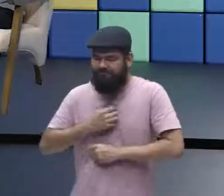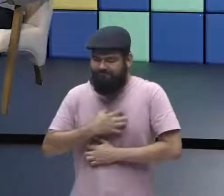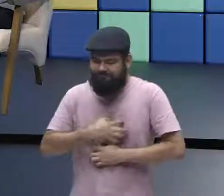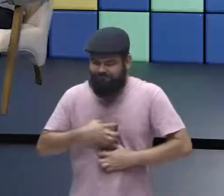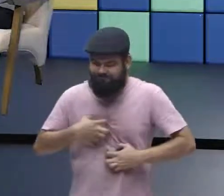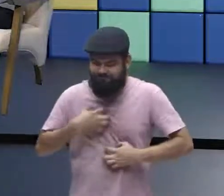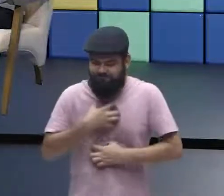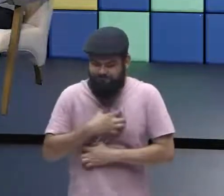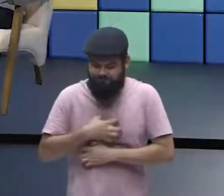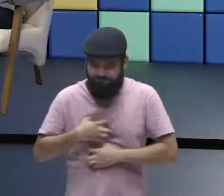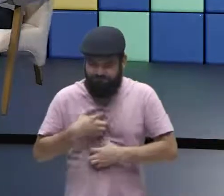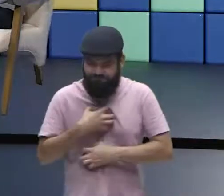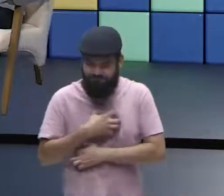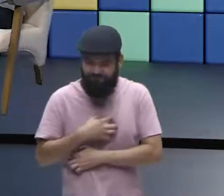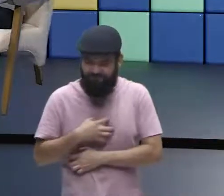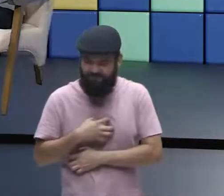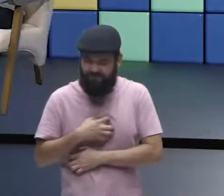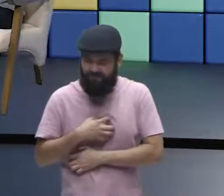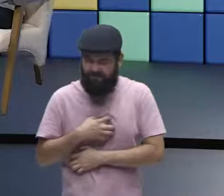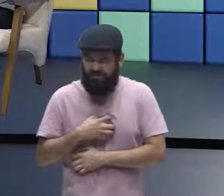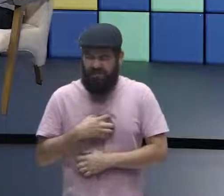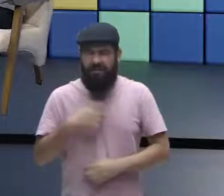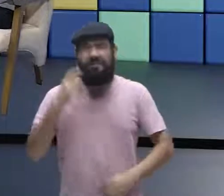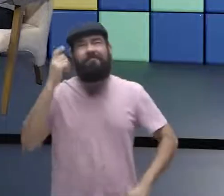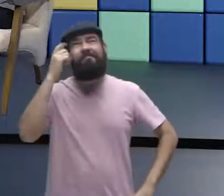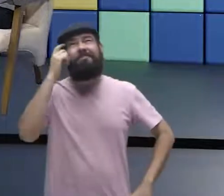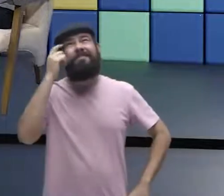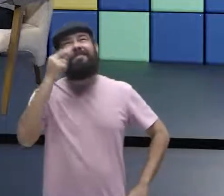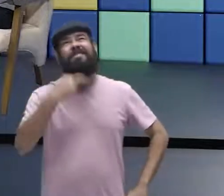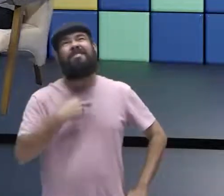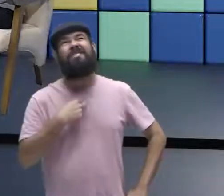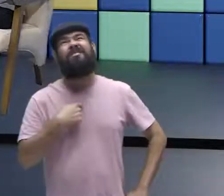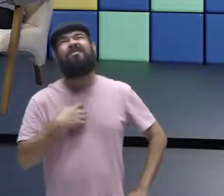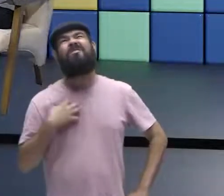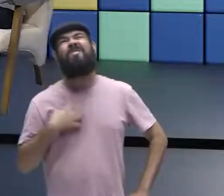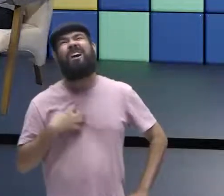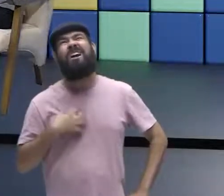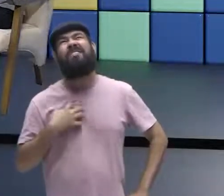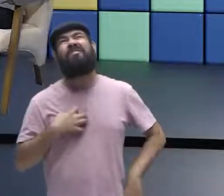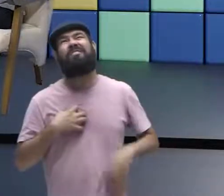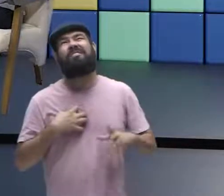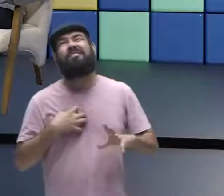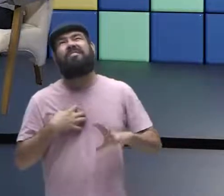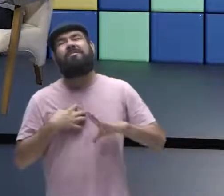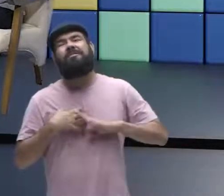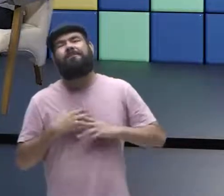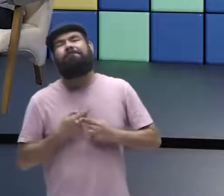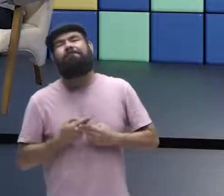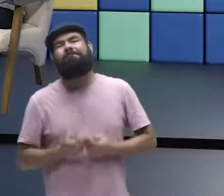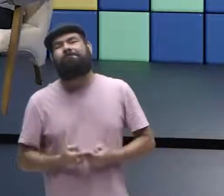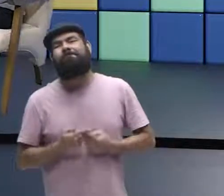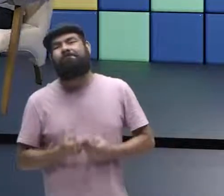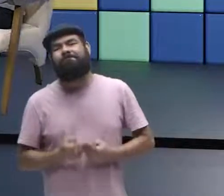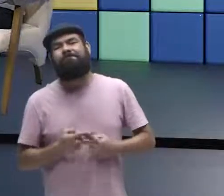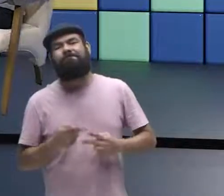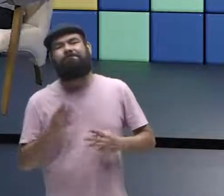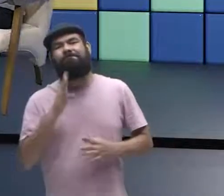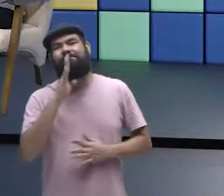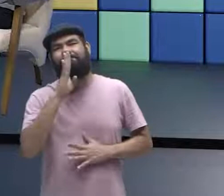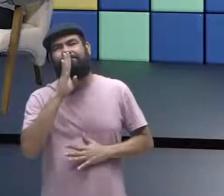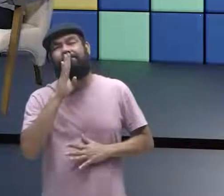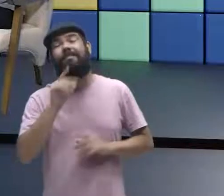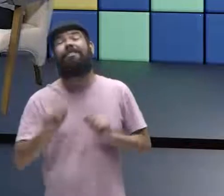emoção. E diga para você mesmo, eu estou com raiva, acolha a sua raiva. Aí você vai fazer o